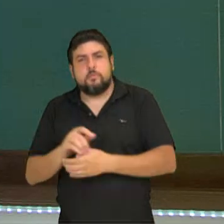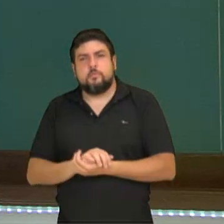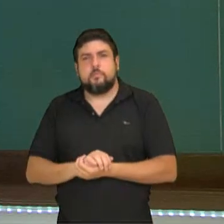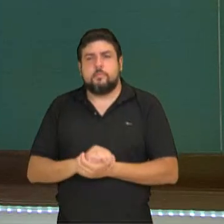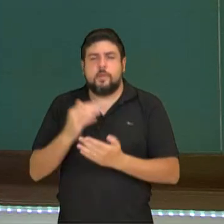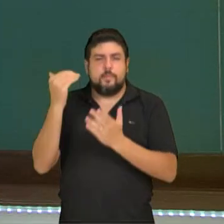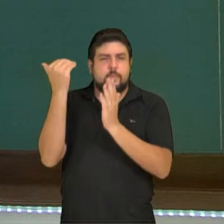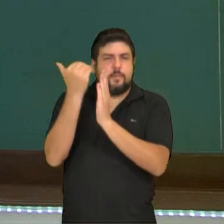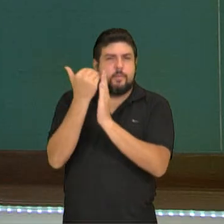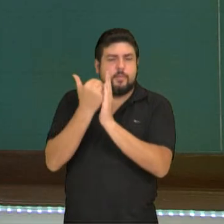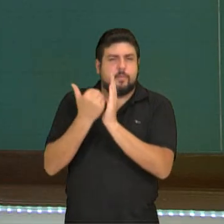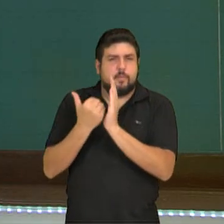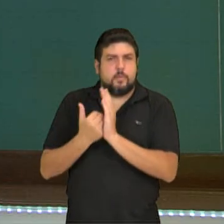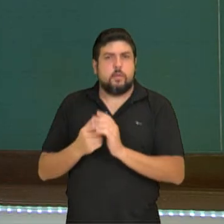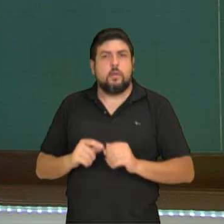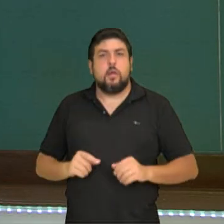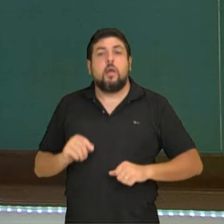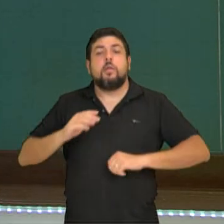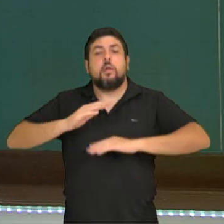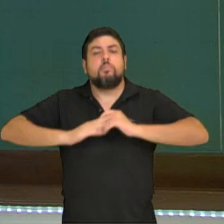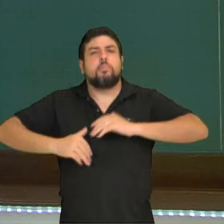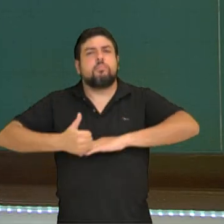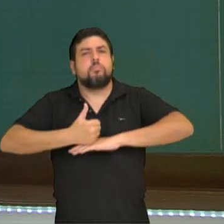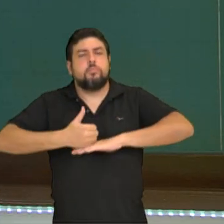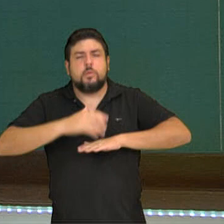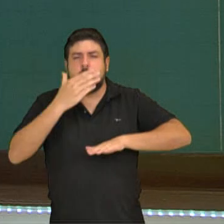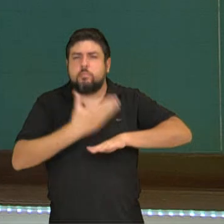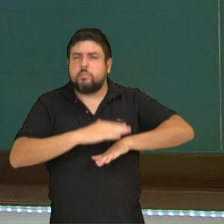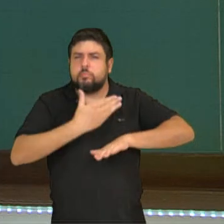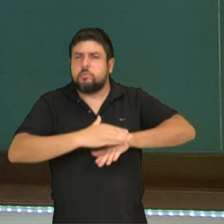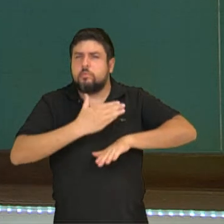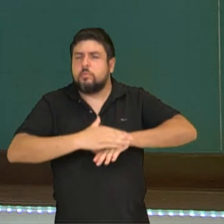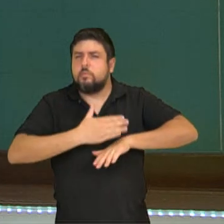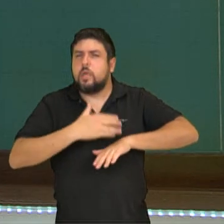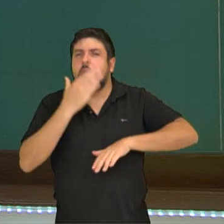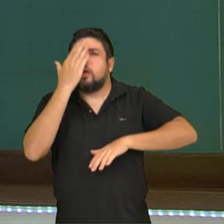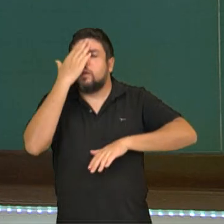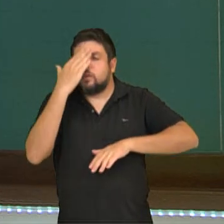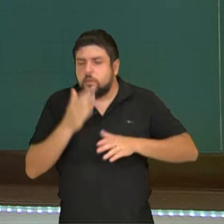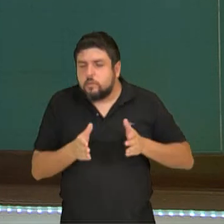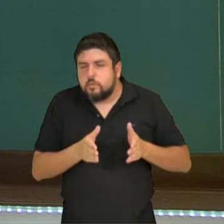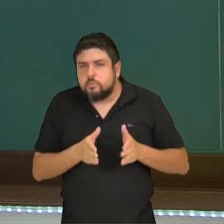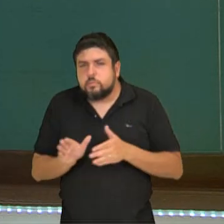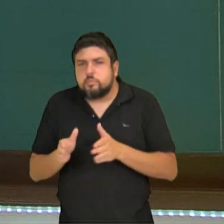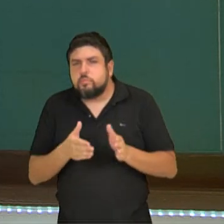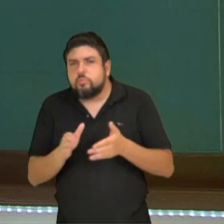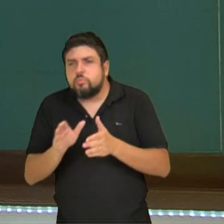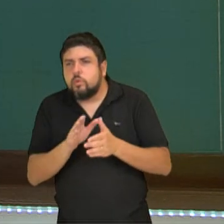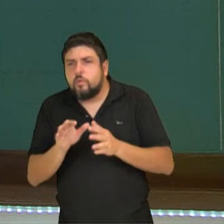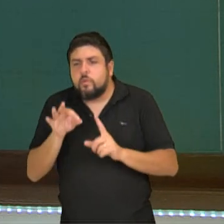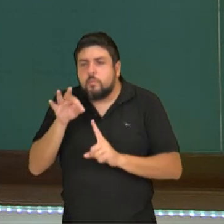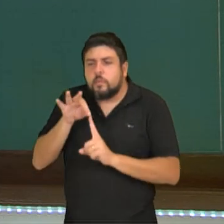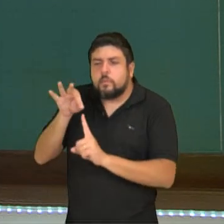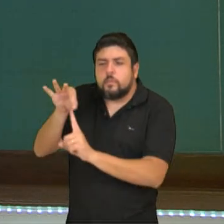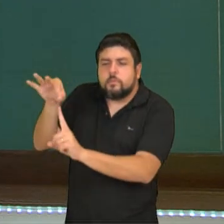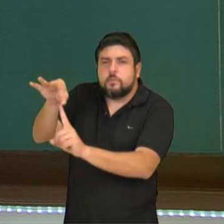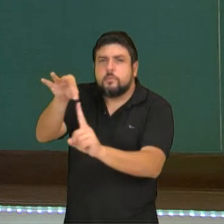quem pratica, quem faz, ele já consegue fazer uma leitura muito rápida disso e saber qual caminho que ele vai tomar para o próximo ponto de